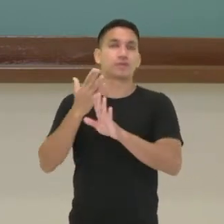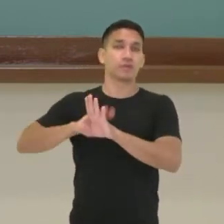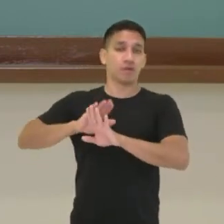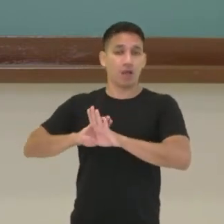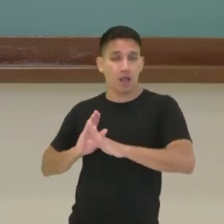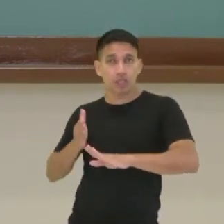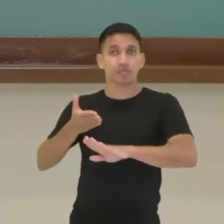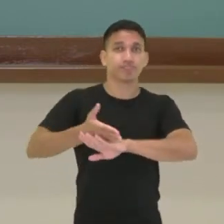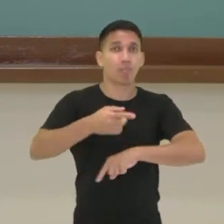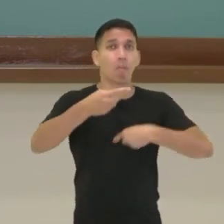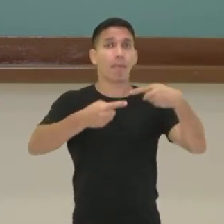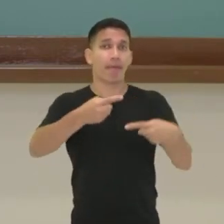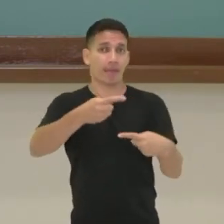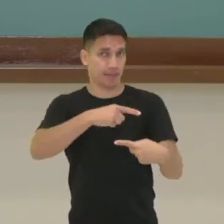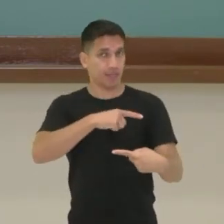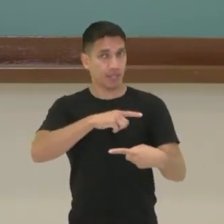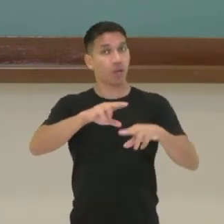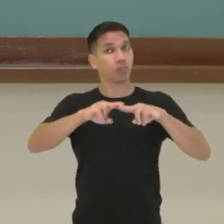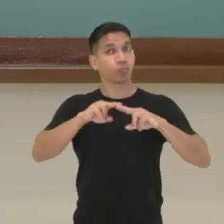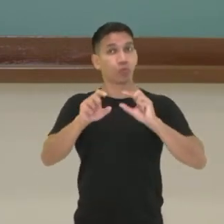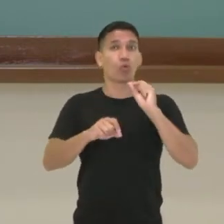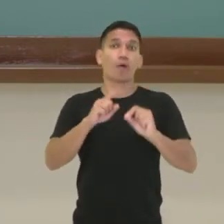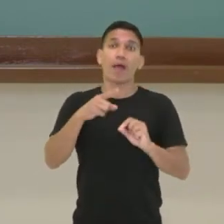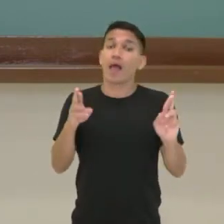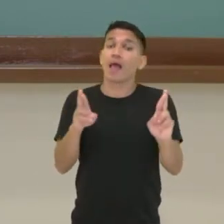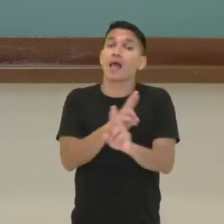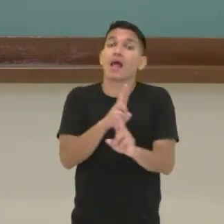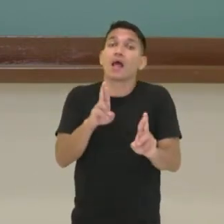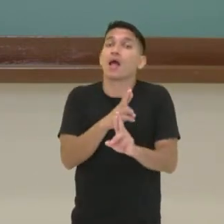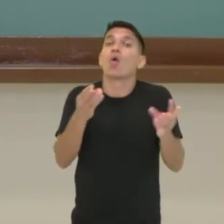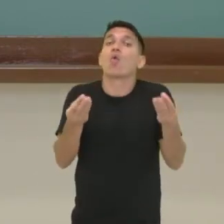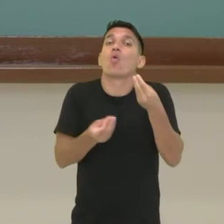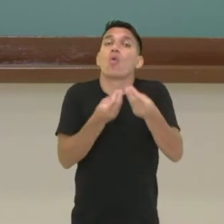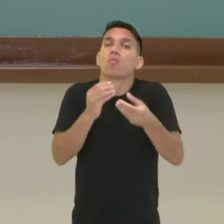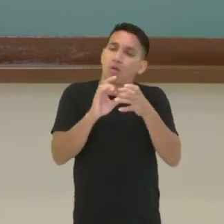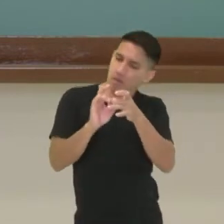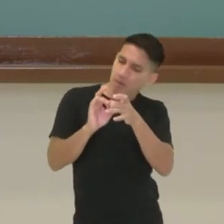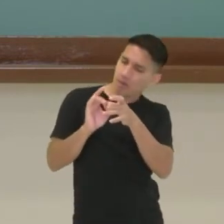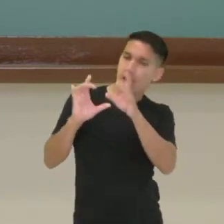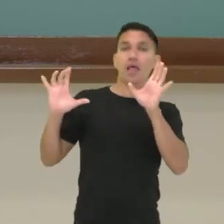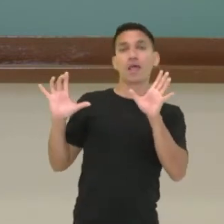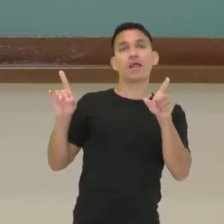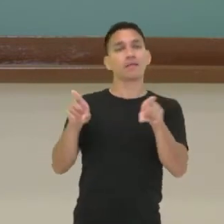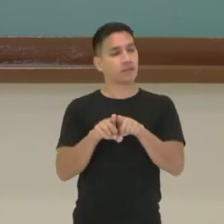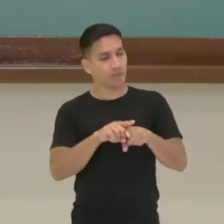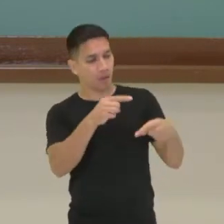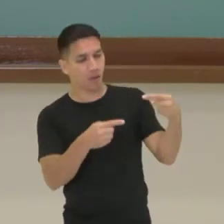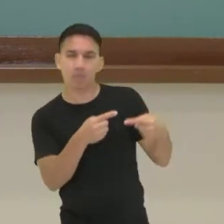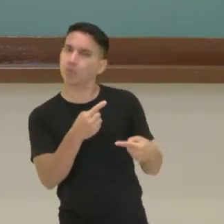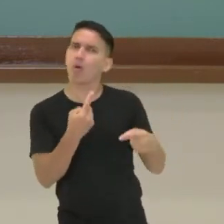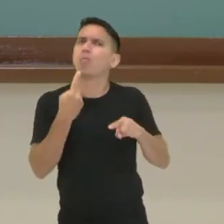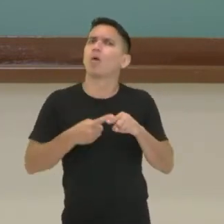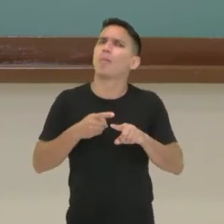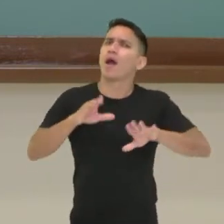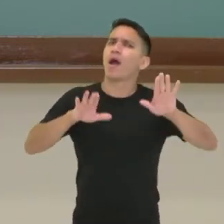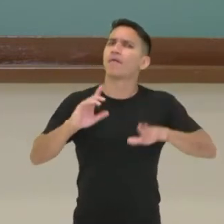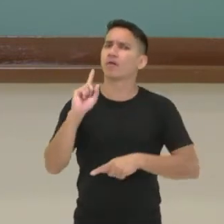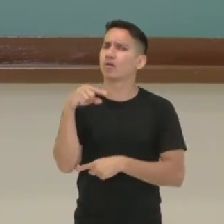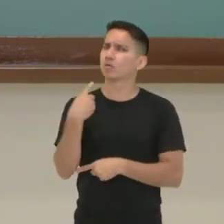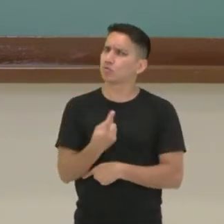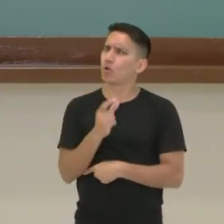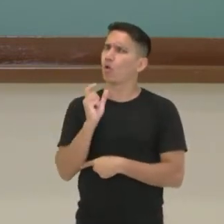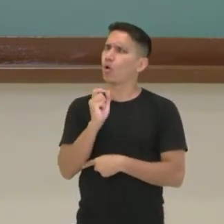política. E aí a questão é justamente relação entre liberdade e política. Por que muitas vezes deixamos